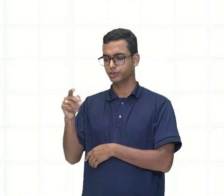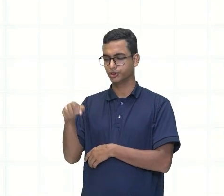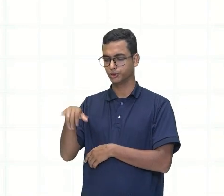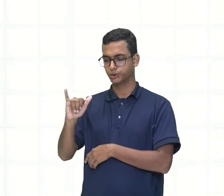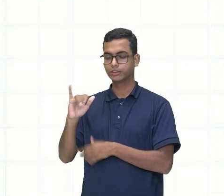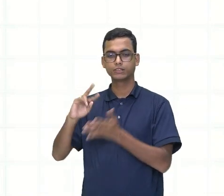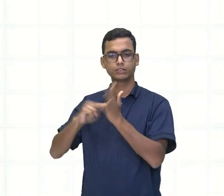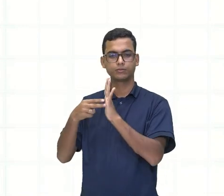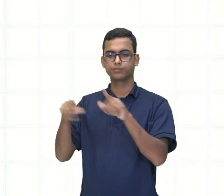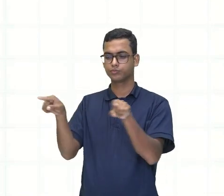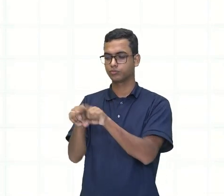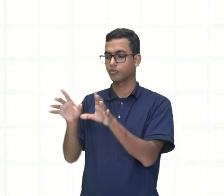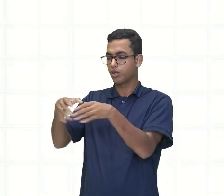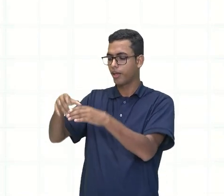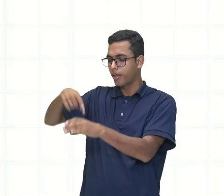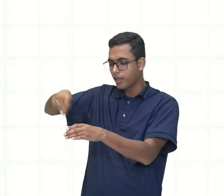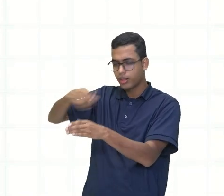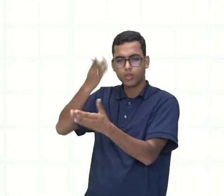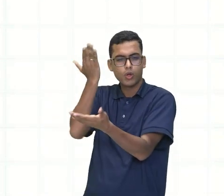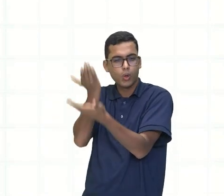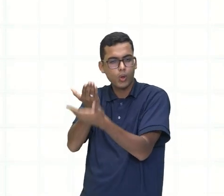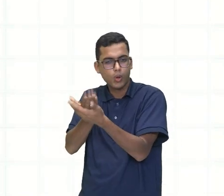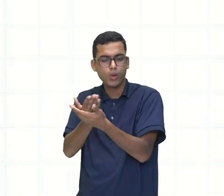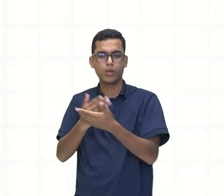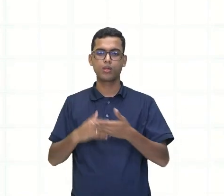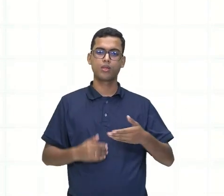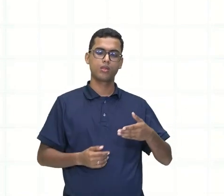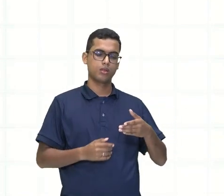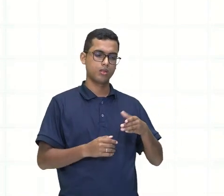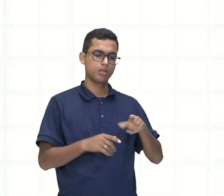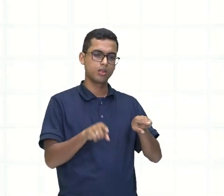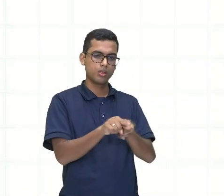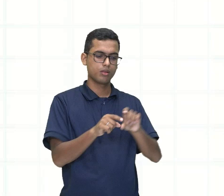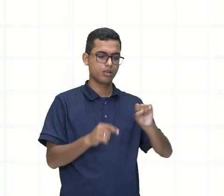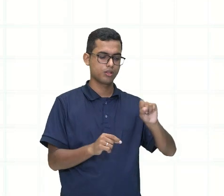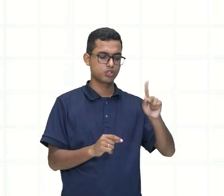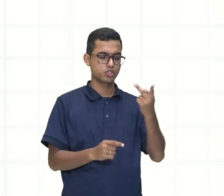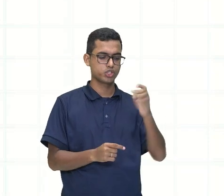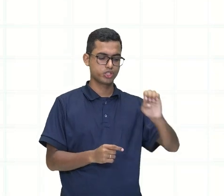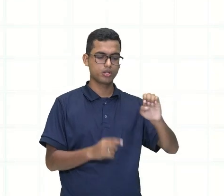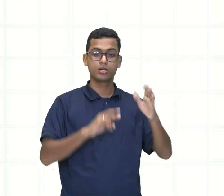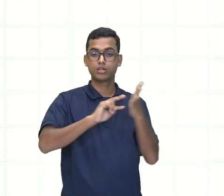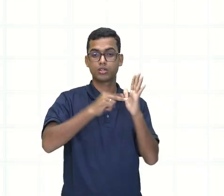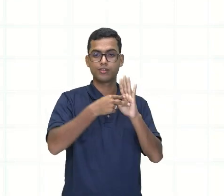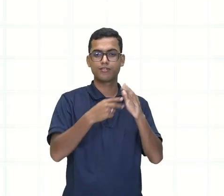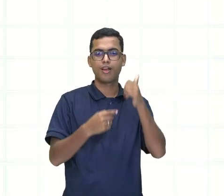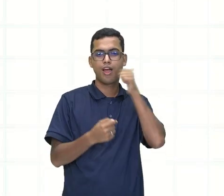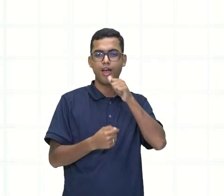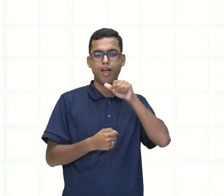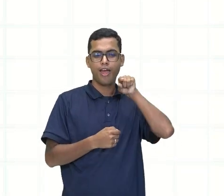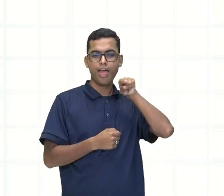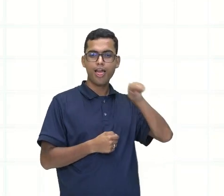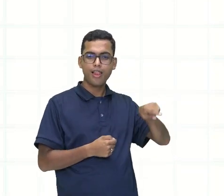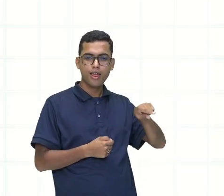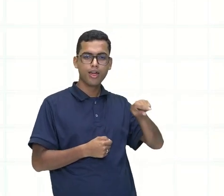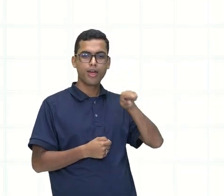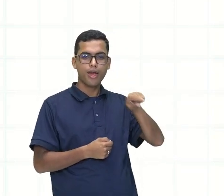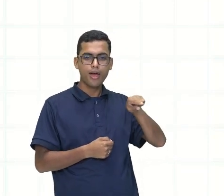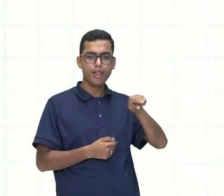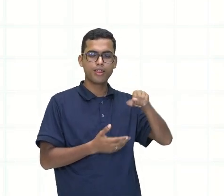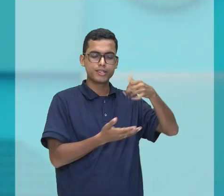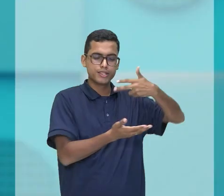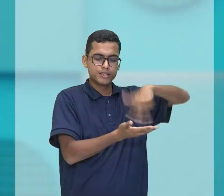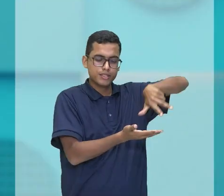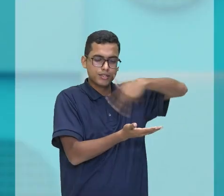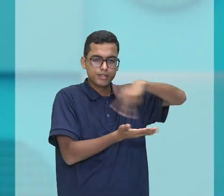Ela está dançando. Ok, people? Então, aí vocês puderam acompanhar um pouquinho das regras,